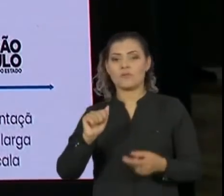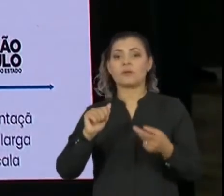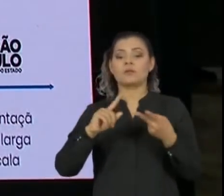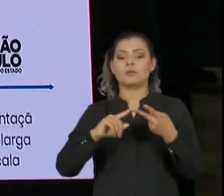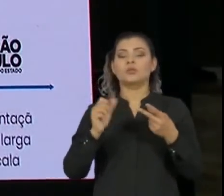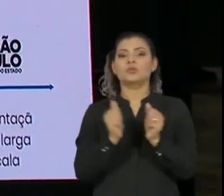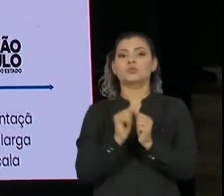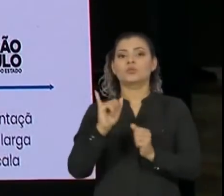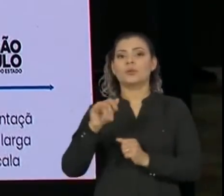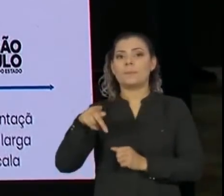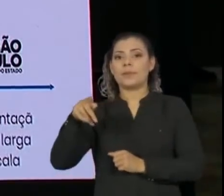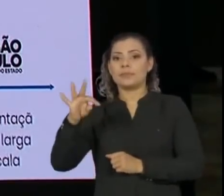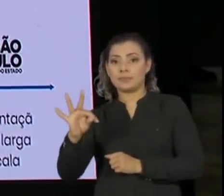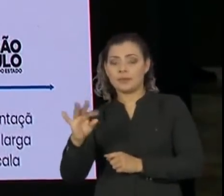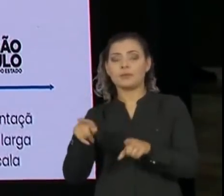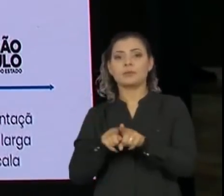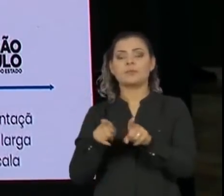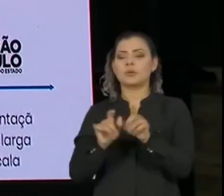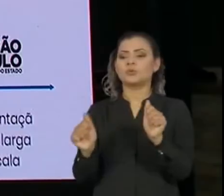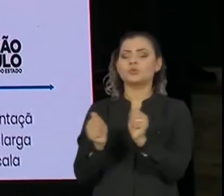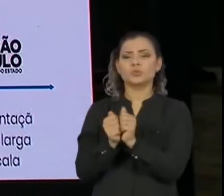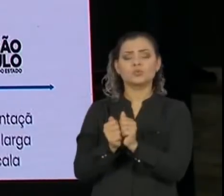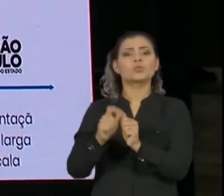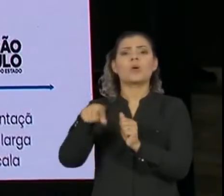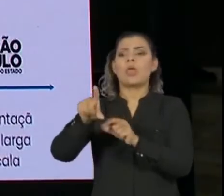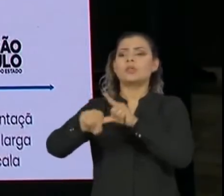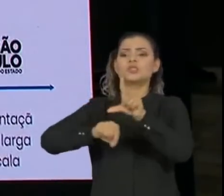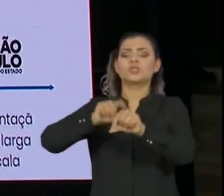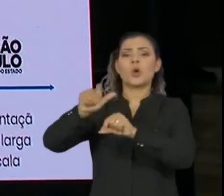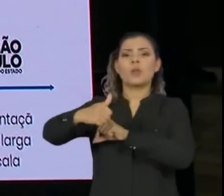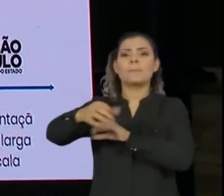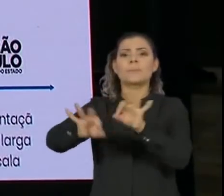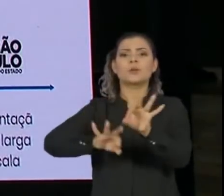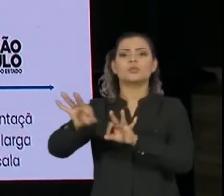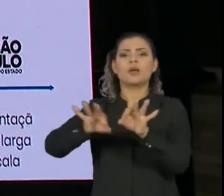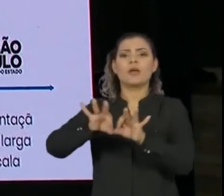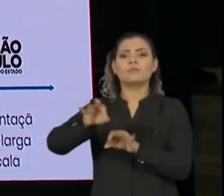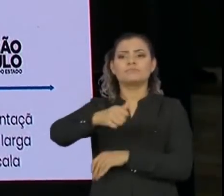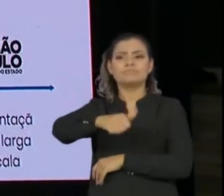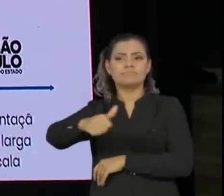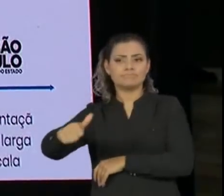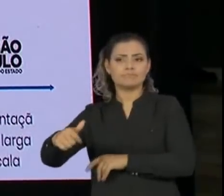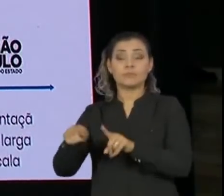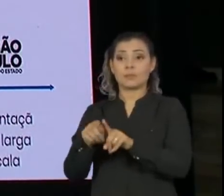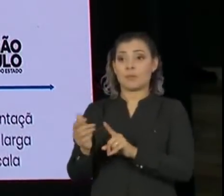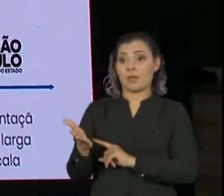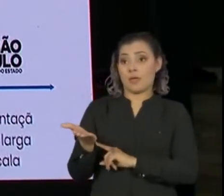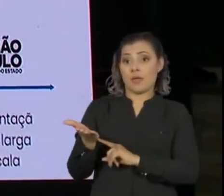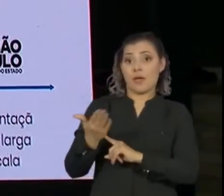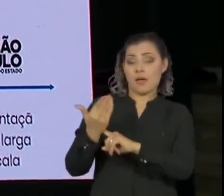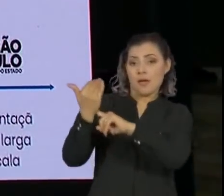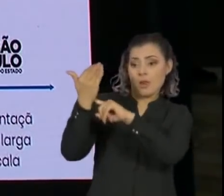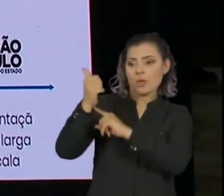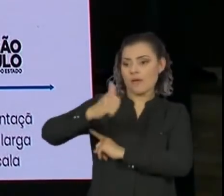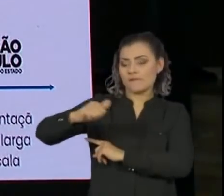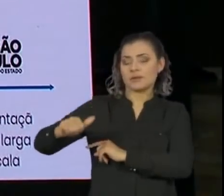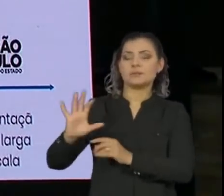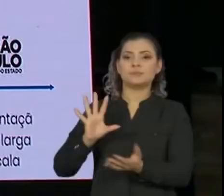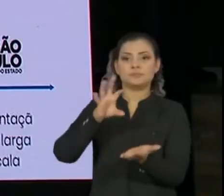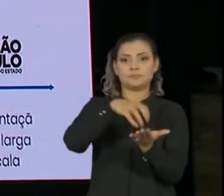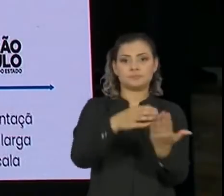a escolha de prioridades por esse grupo aqui do governo, a avaliação tecnológica volta aqui para as